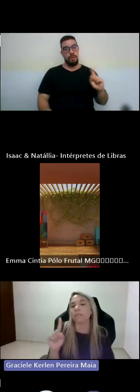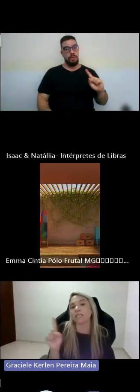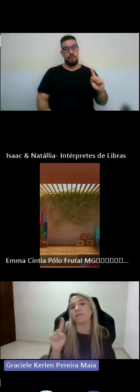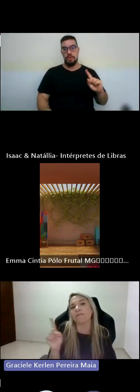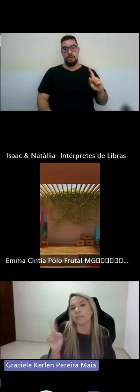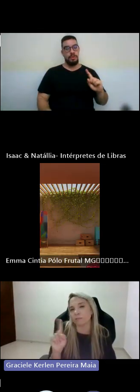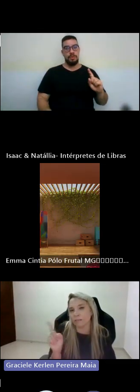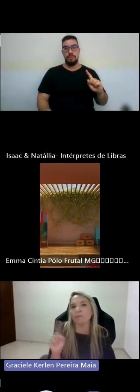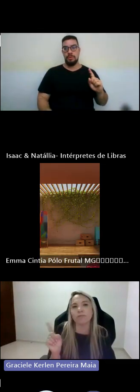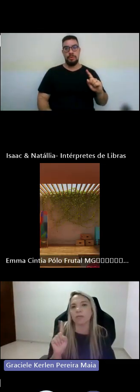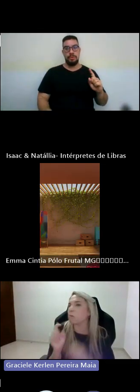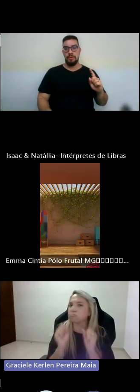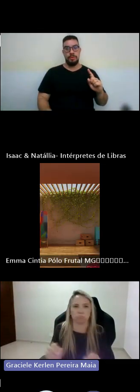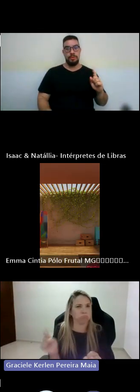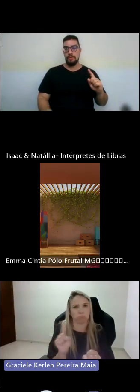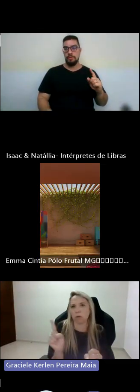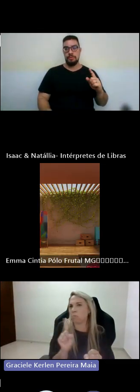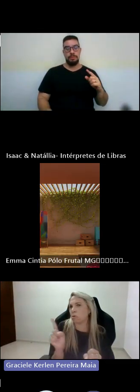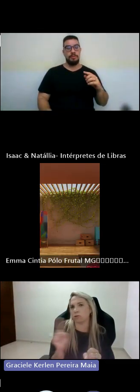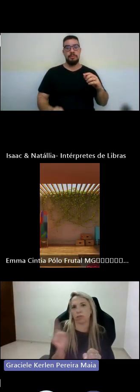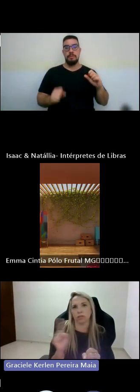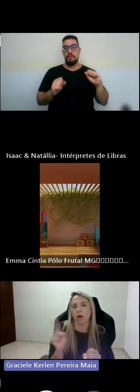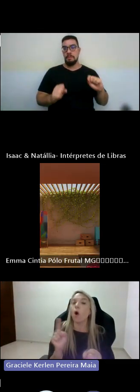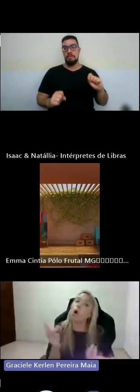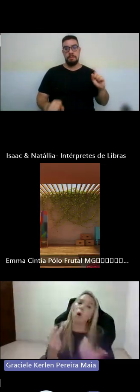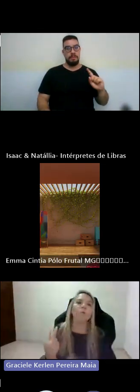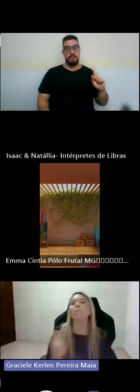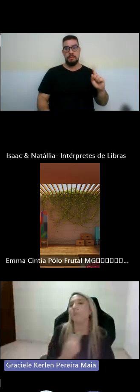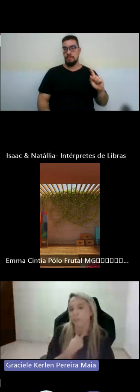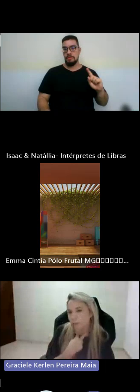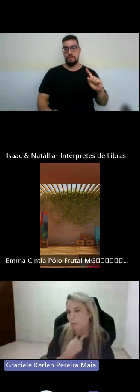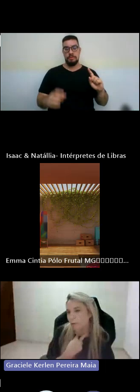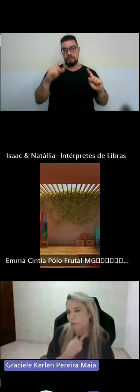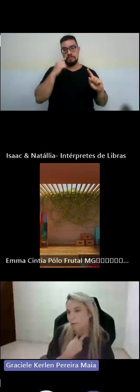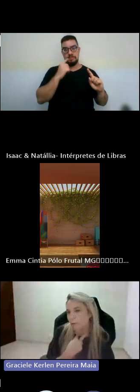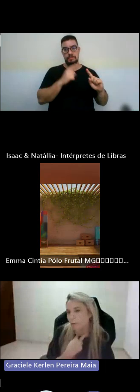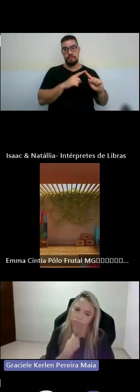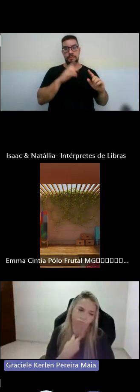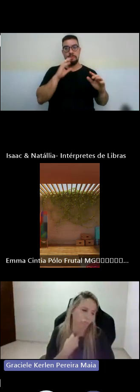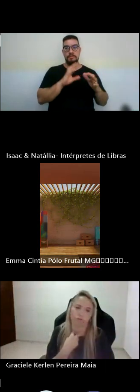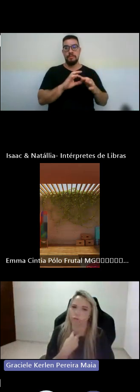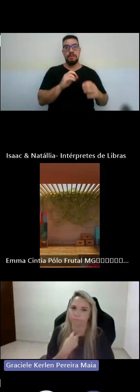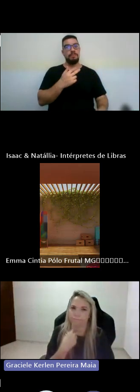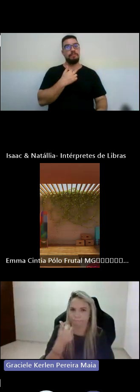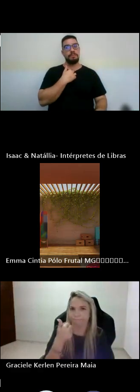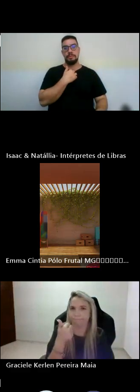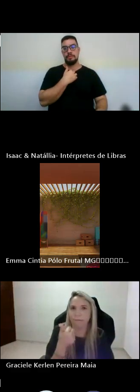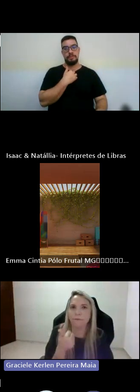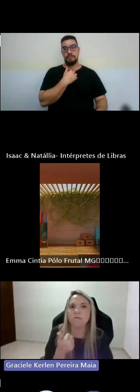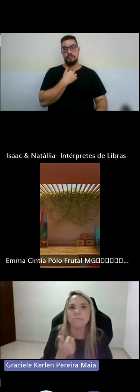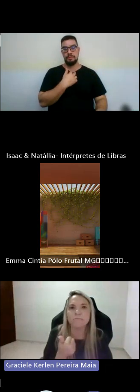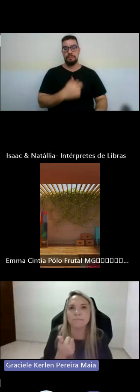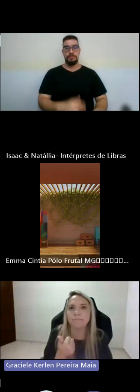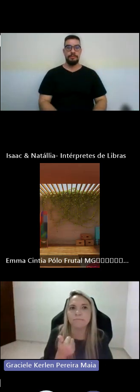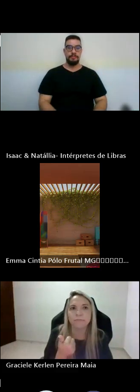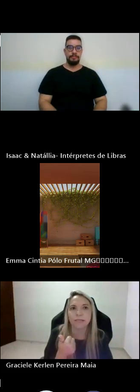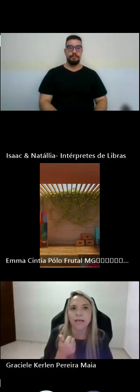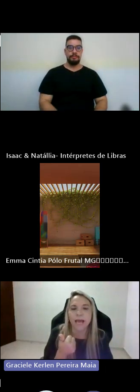cabeça quando você estiver fazendo o sinal de não. Não pode. Ou não pode. Tá